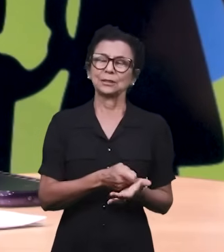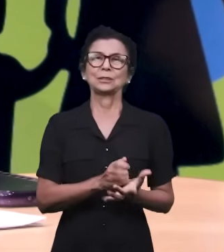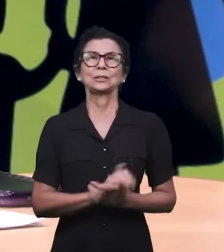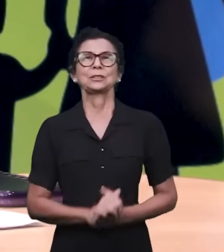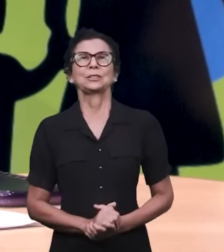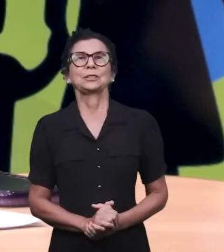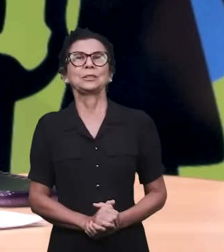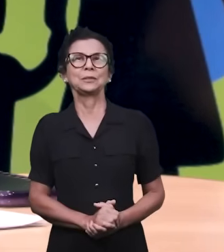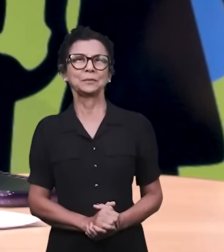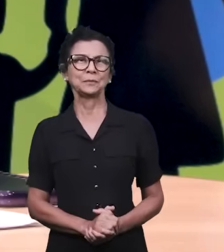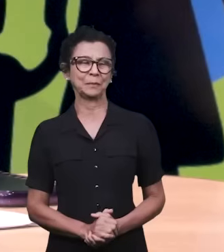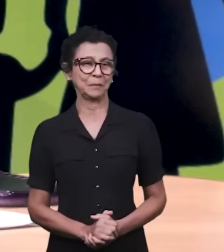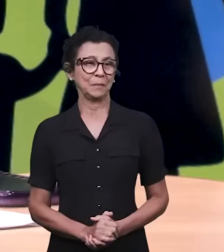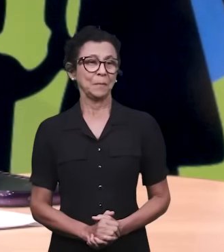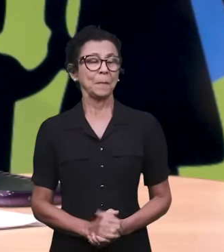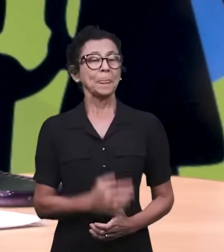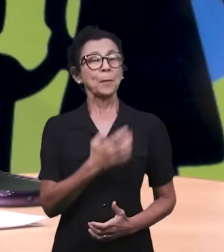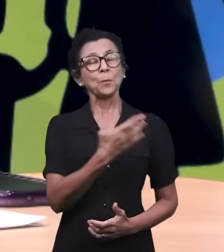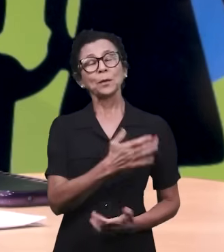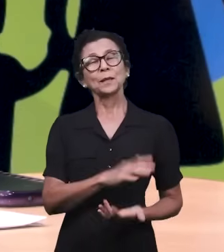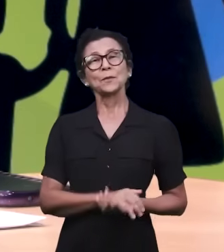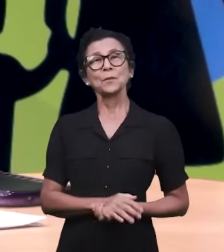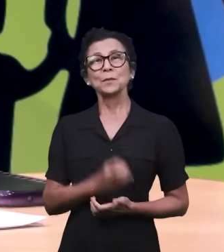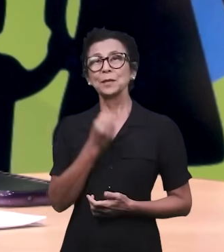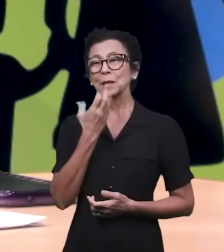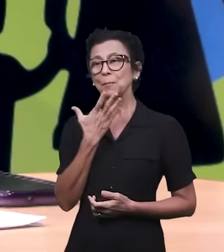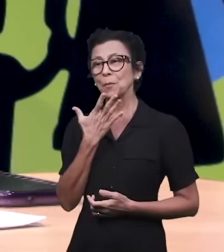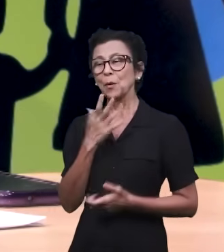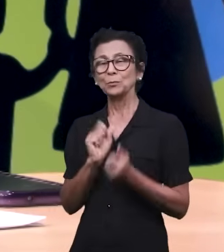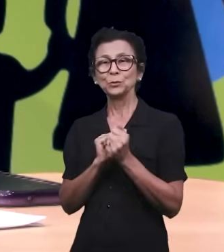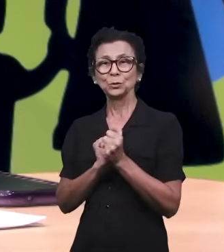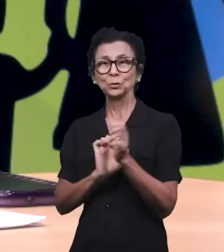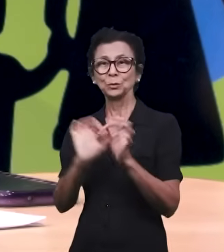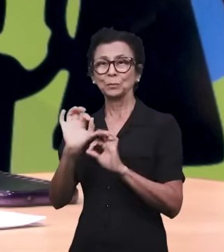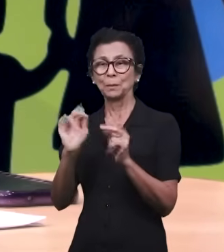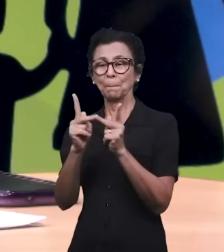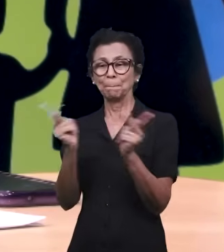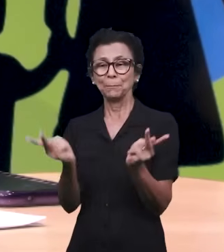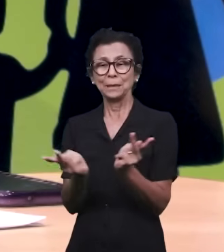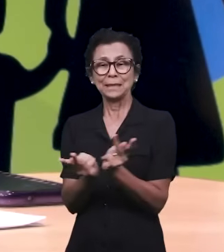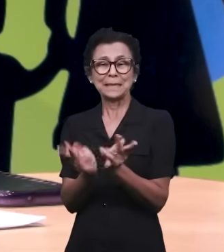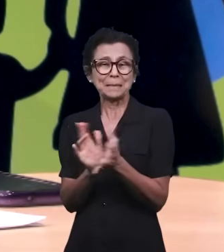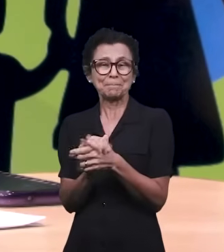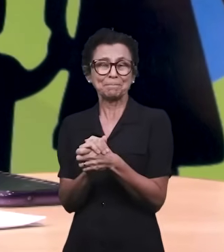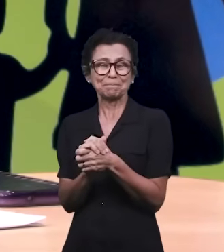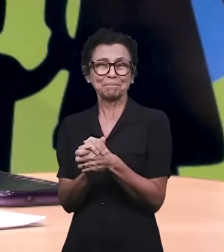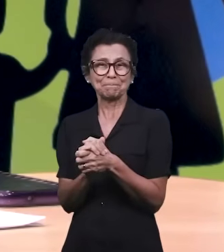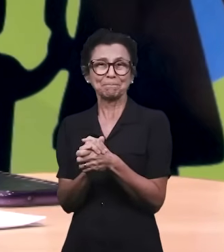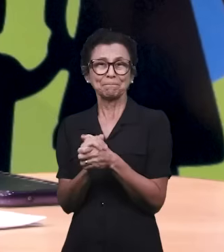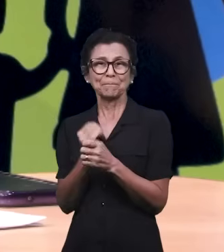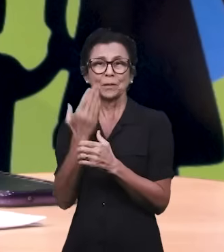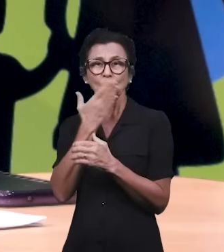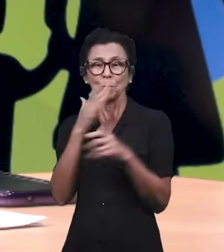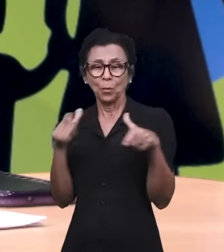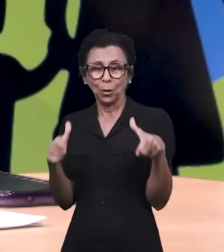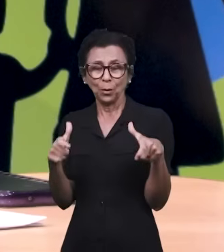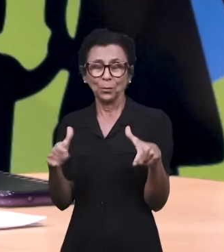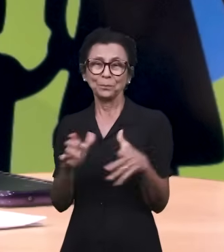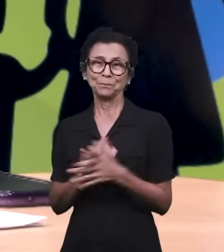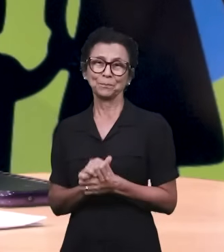como é prazeroso fazer uma pizza, né? Um bolo, até mesmo esquentar um feijão junto.